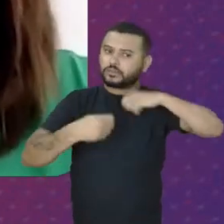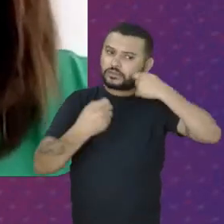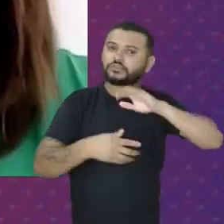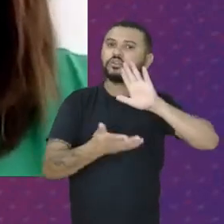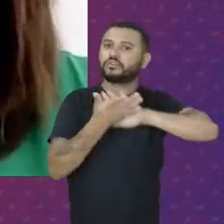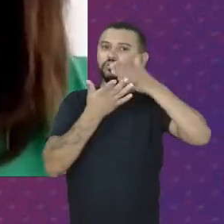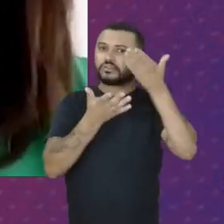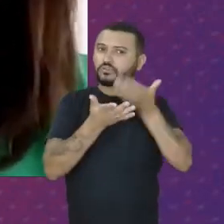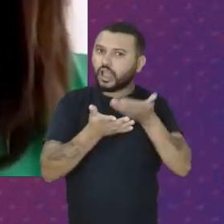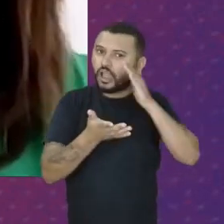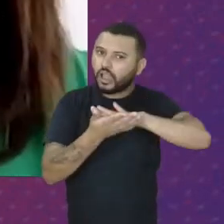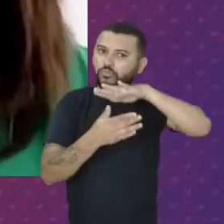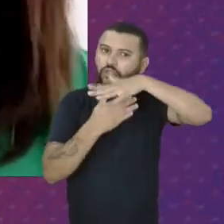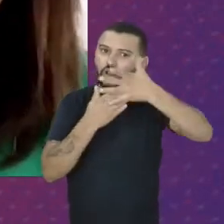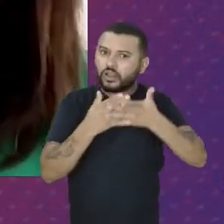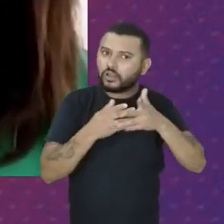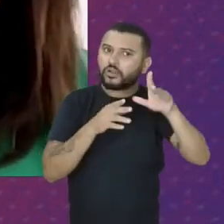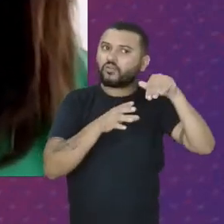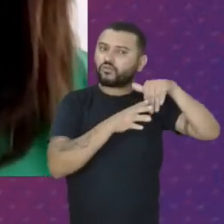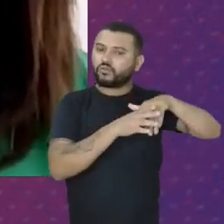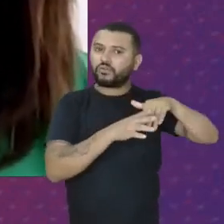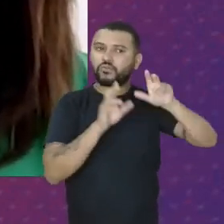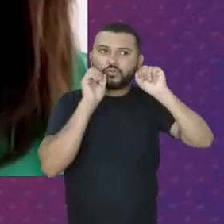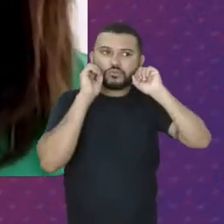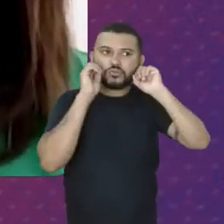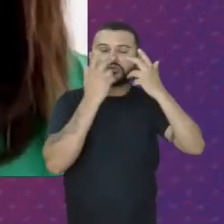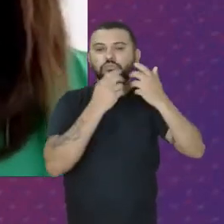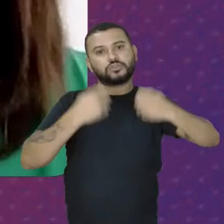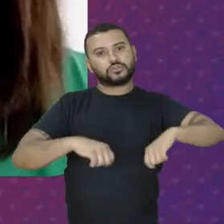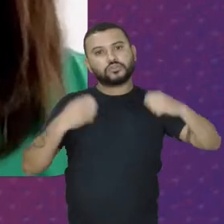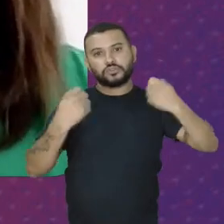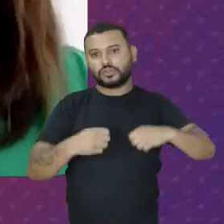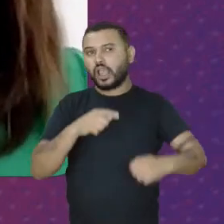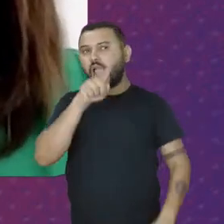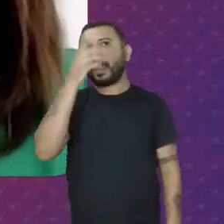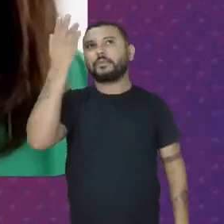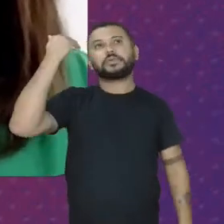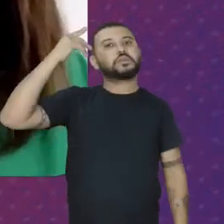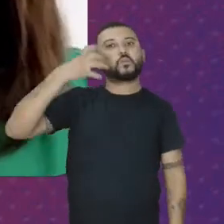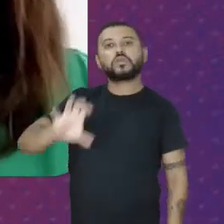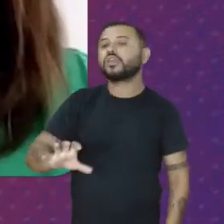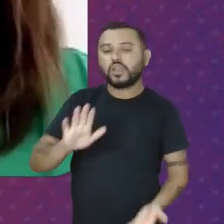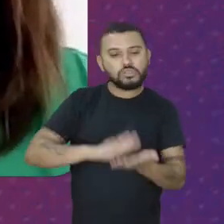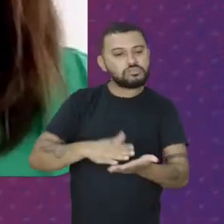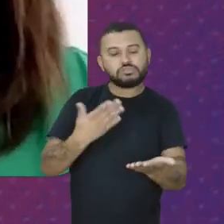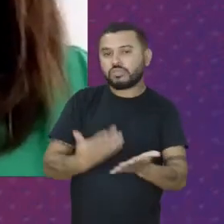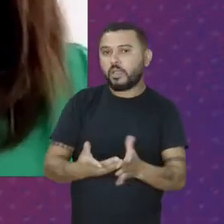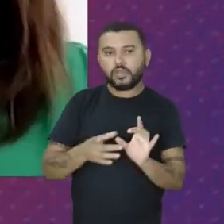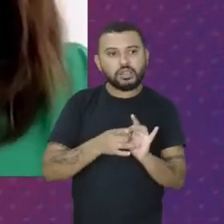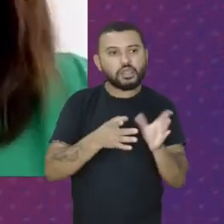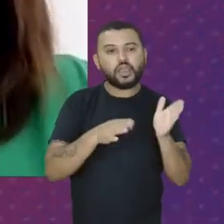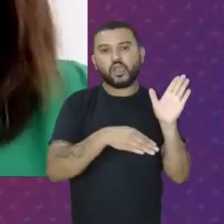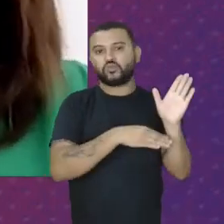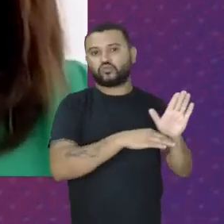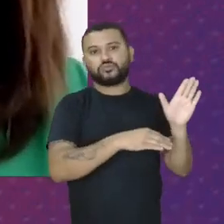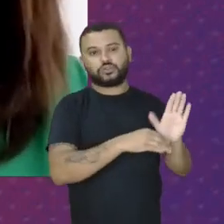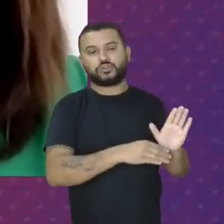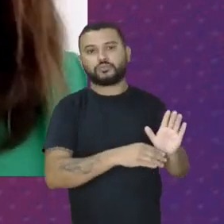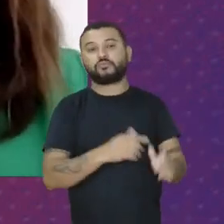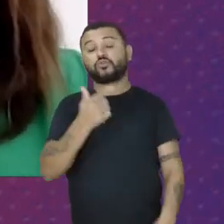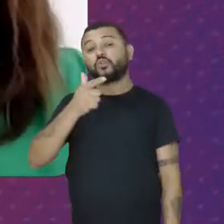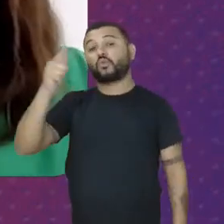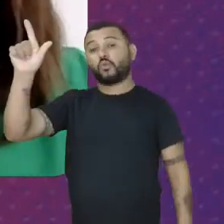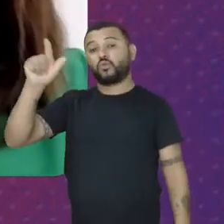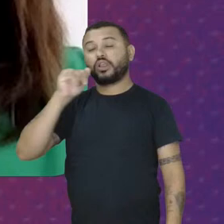de Libras nas sessões da Câmara de Vereadores, que nem isso queriam proporcionar.